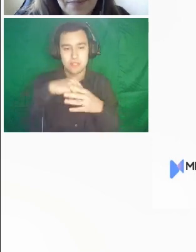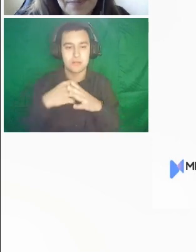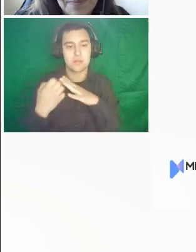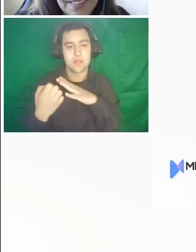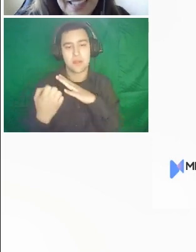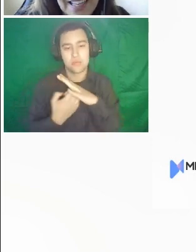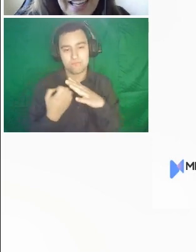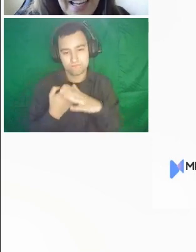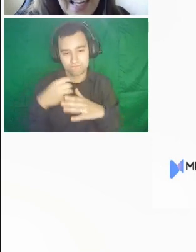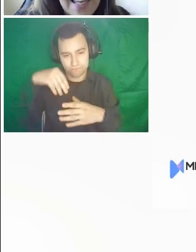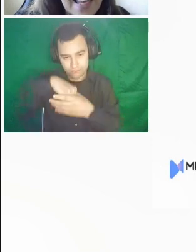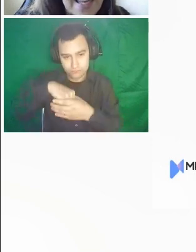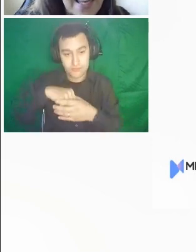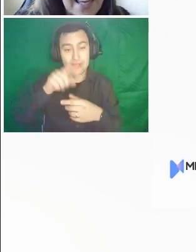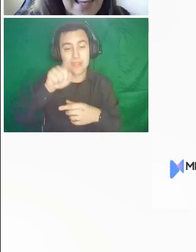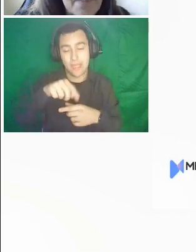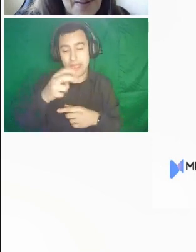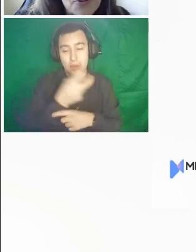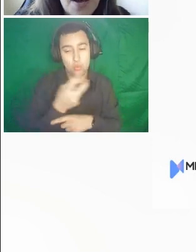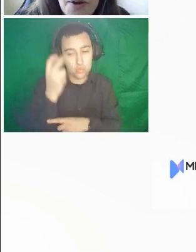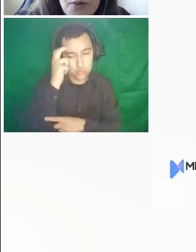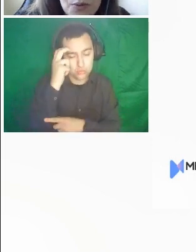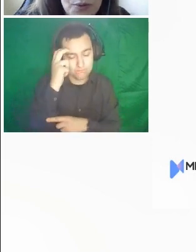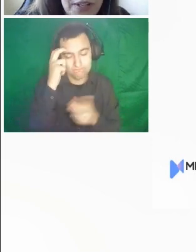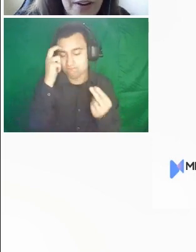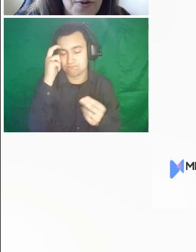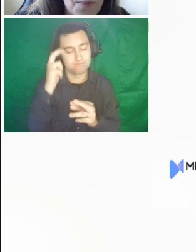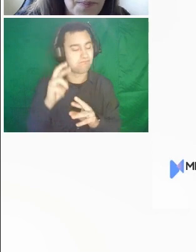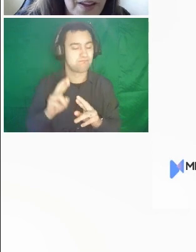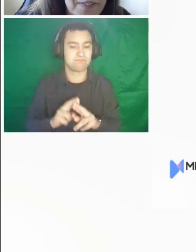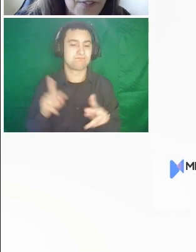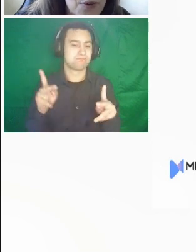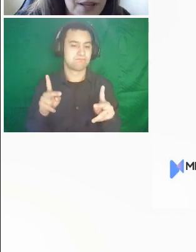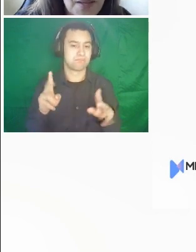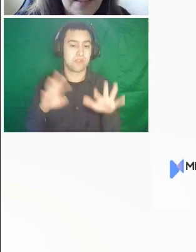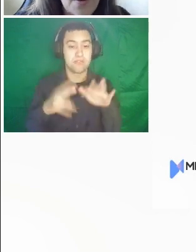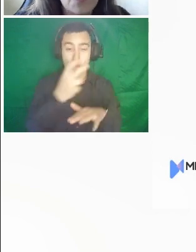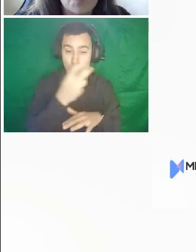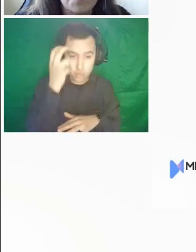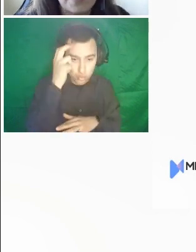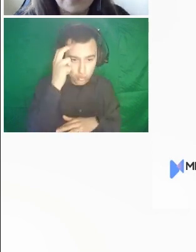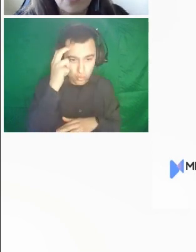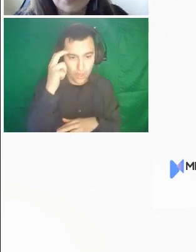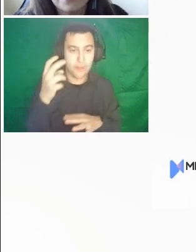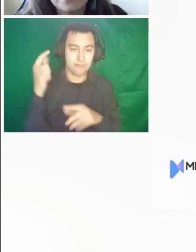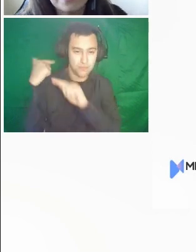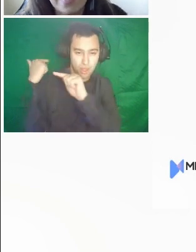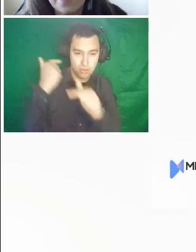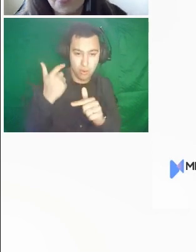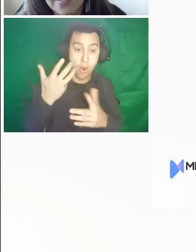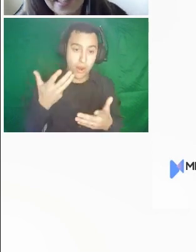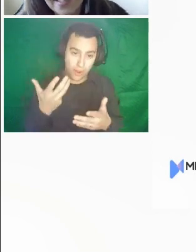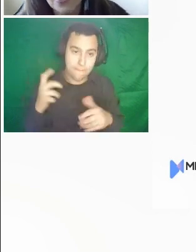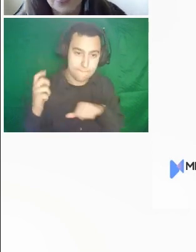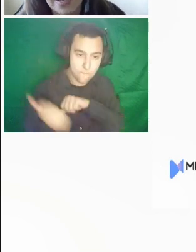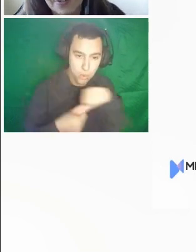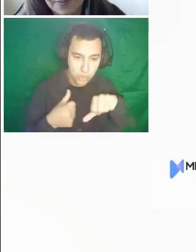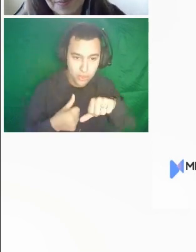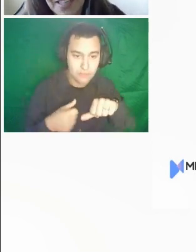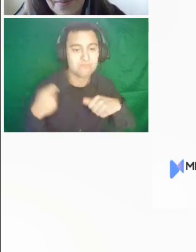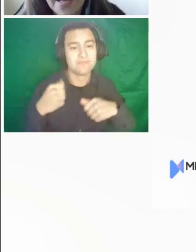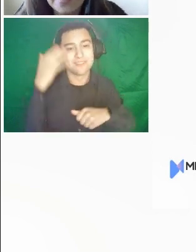cultura e e para mudar uma cultura é é fundamental compreender o sistema